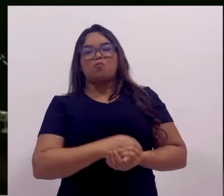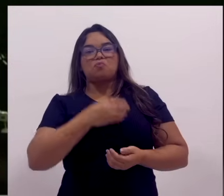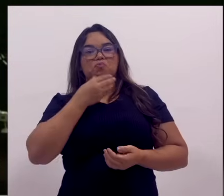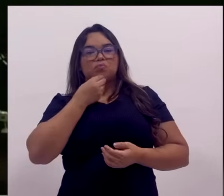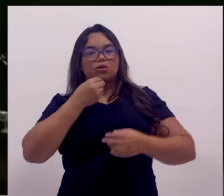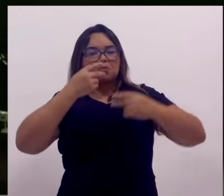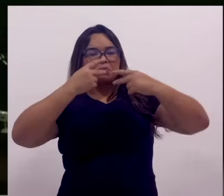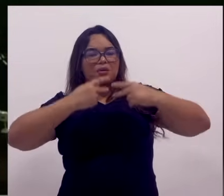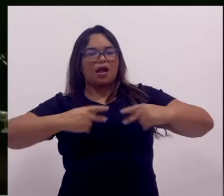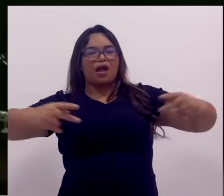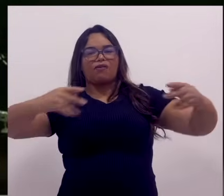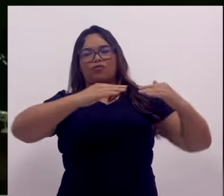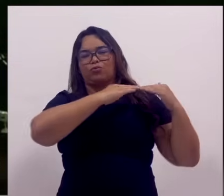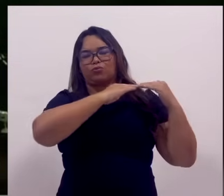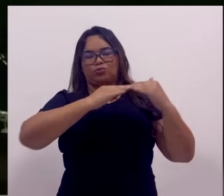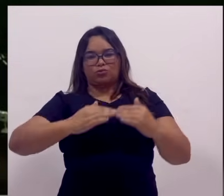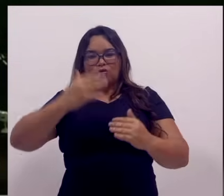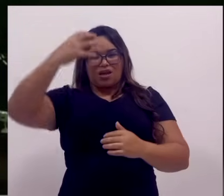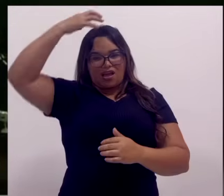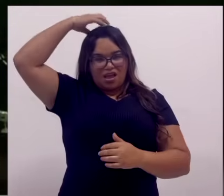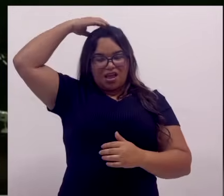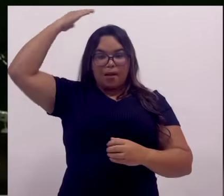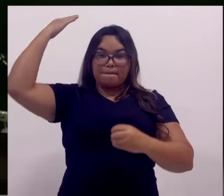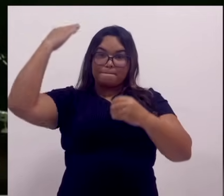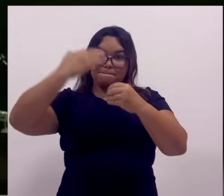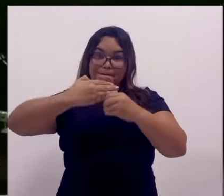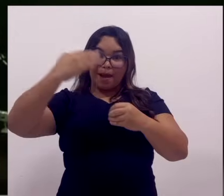Ele pregava contra o rei de Babilônia.